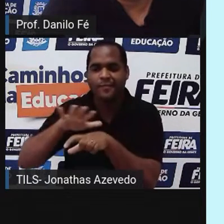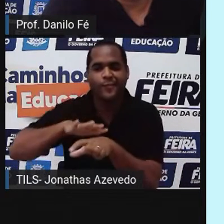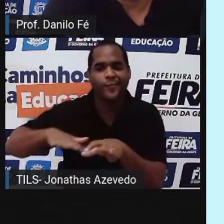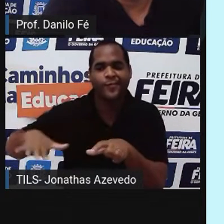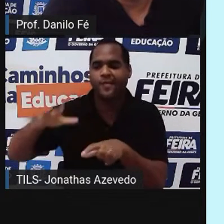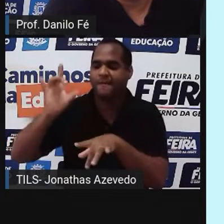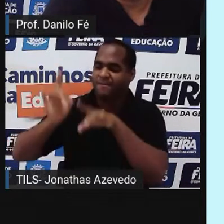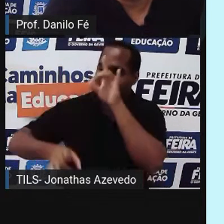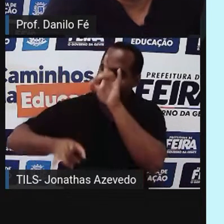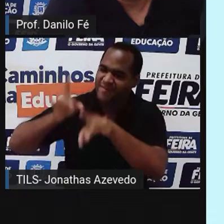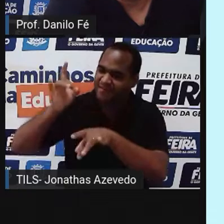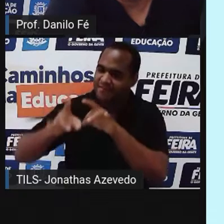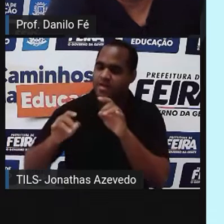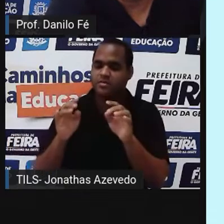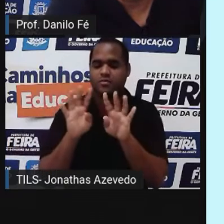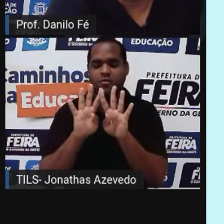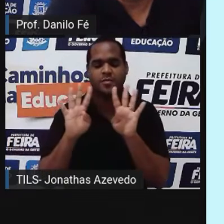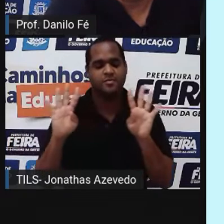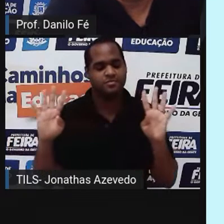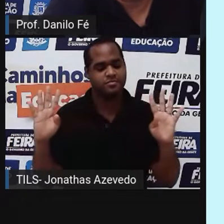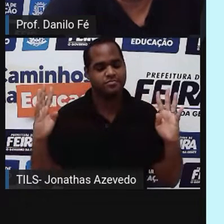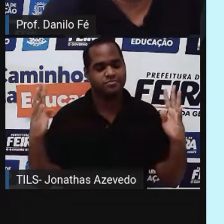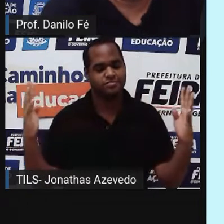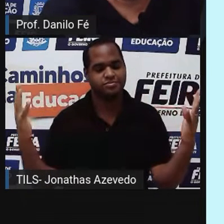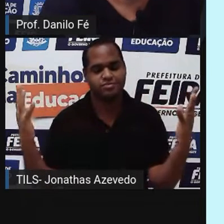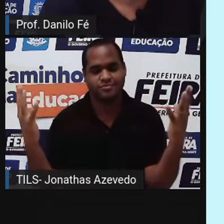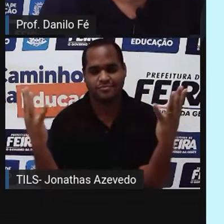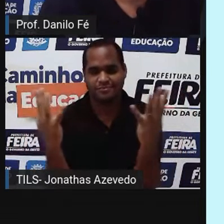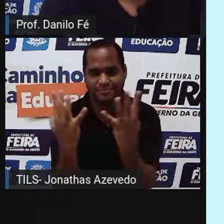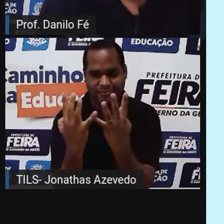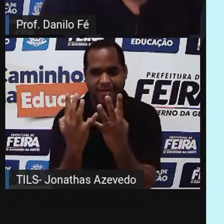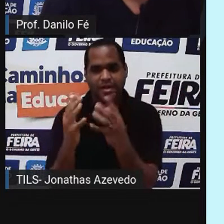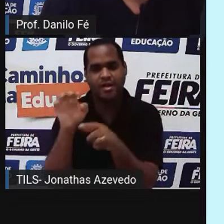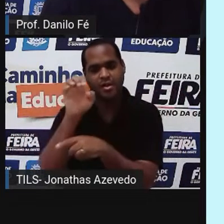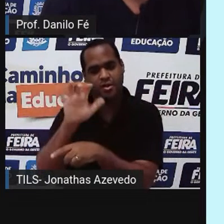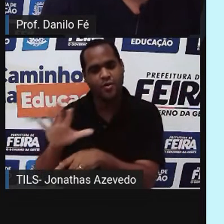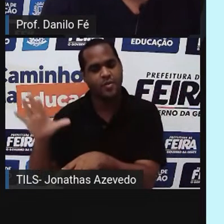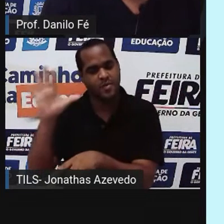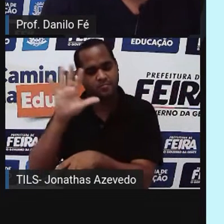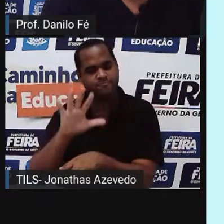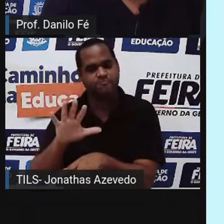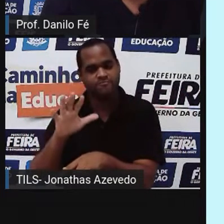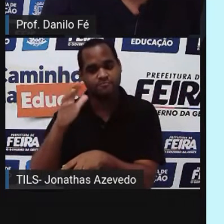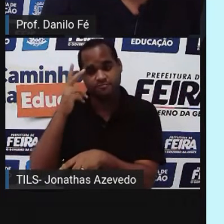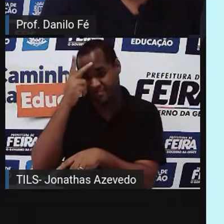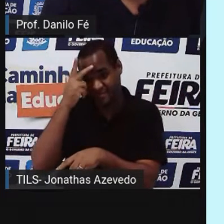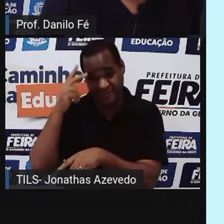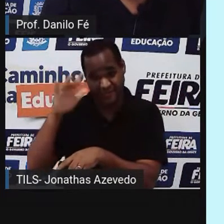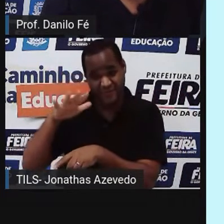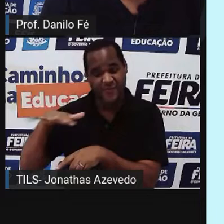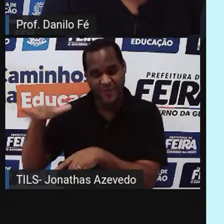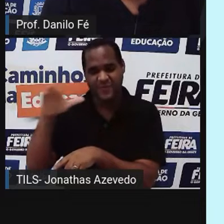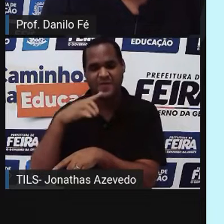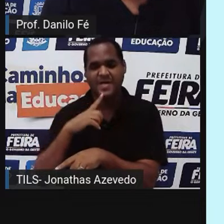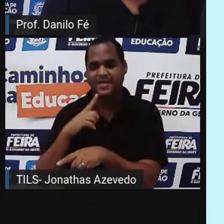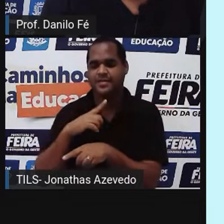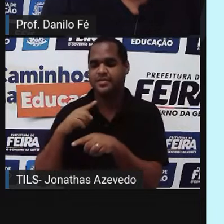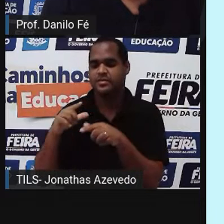de concentração por toda a Europa, onde os judeus ficavam